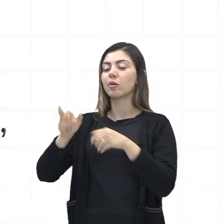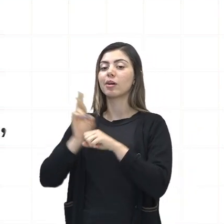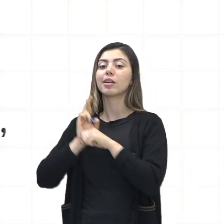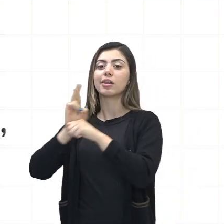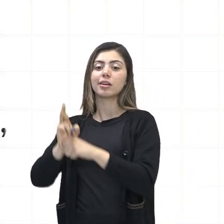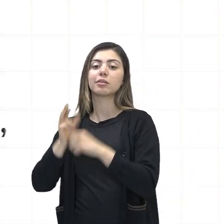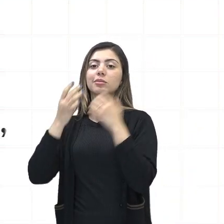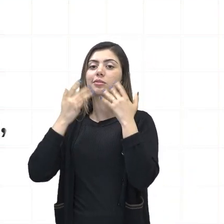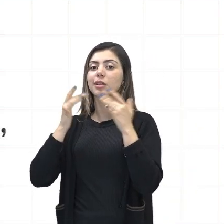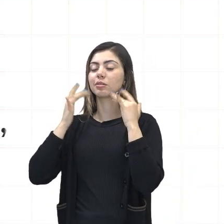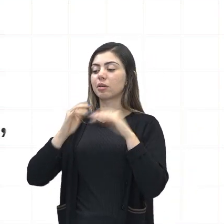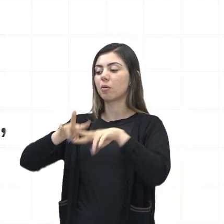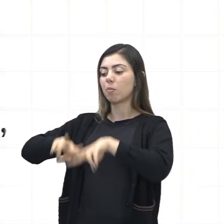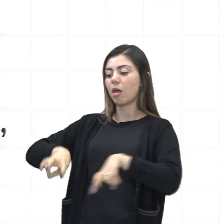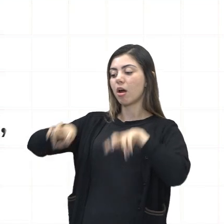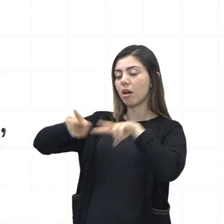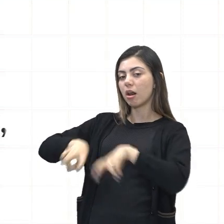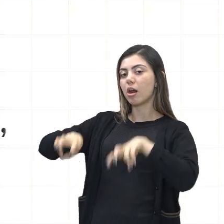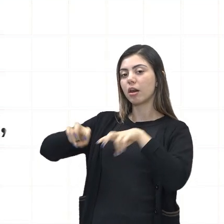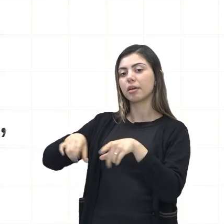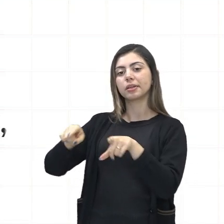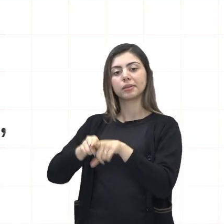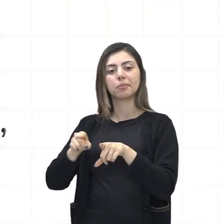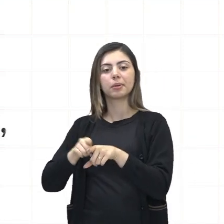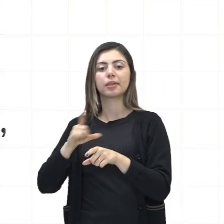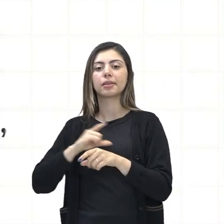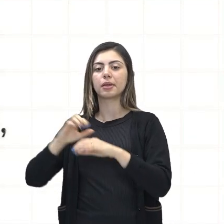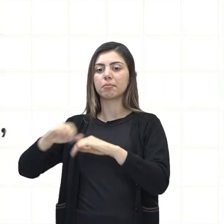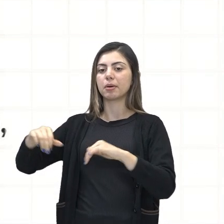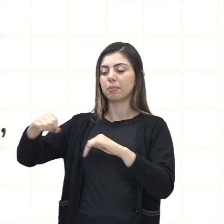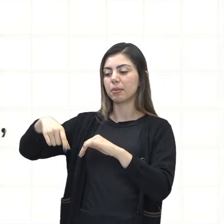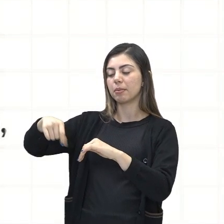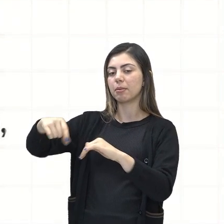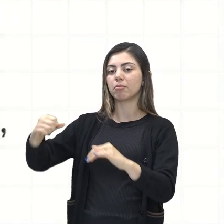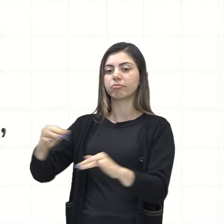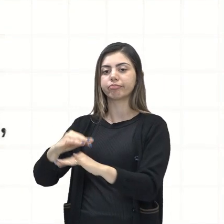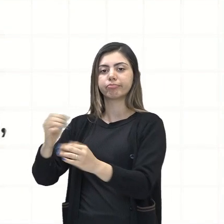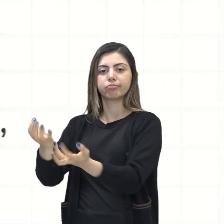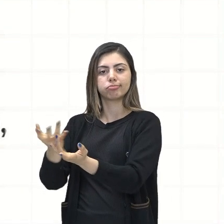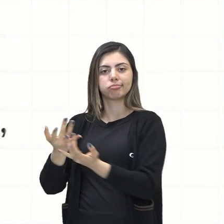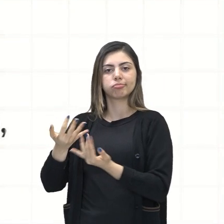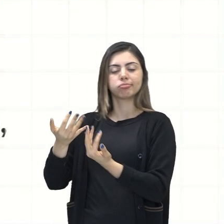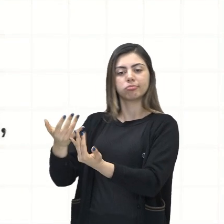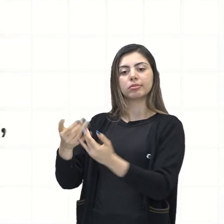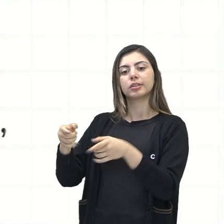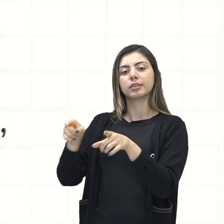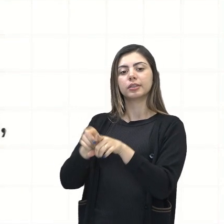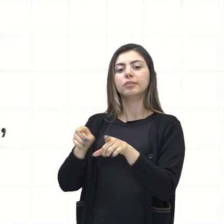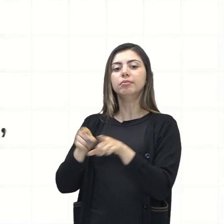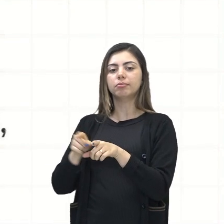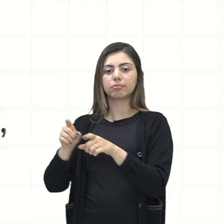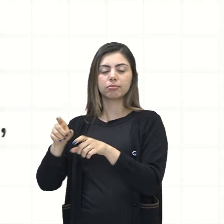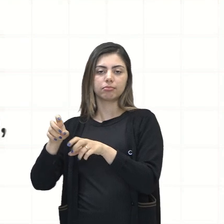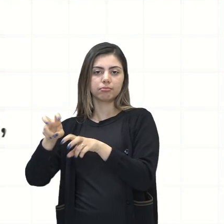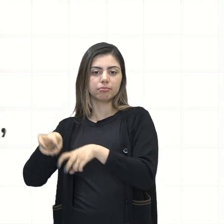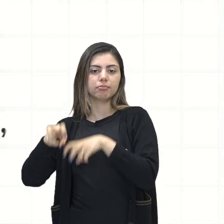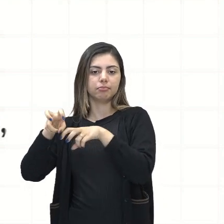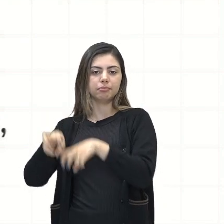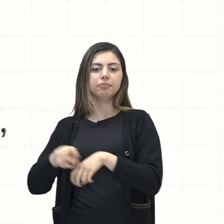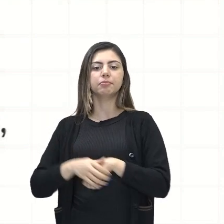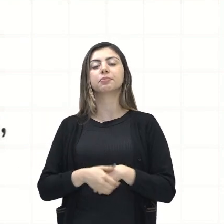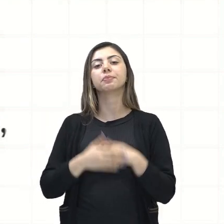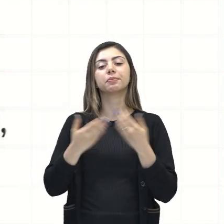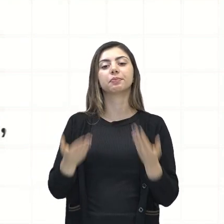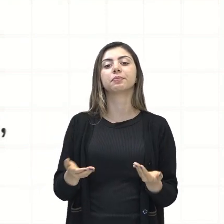recursos naturais e também a atividade de agropecuária, que envolve a atividade de agricultura e também a pecuária, certo? E como